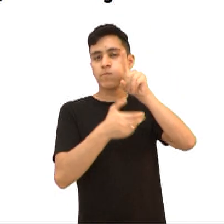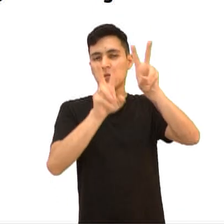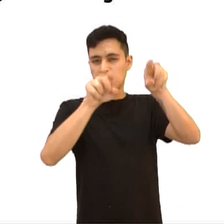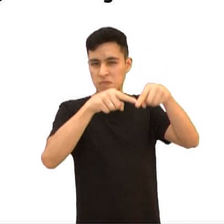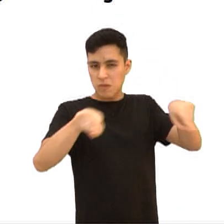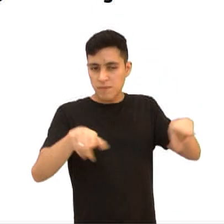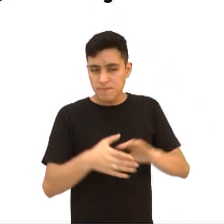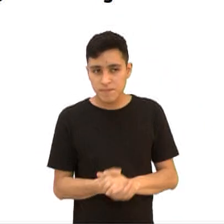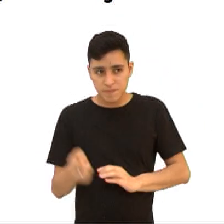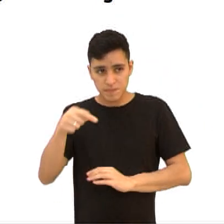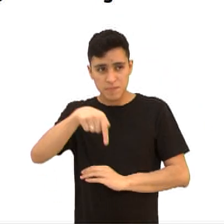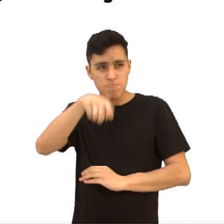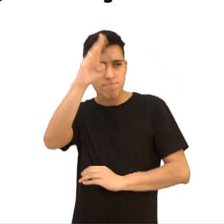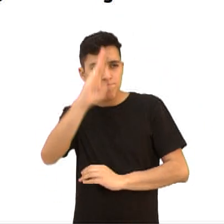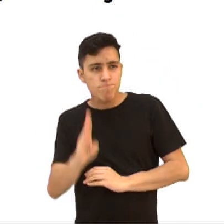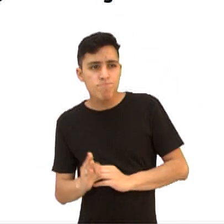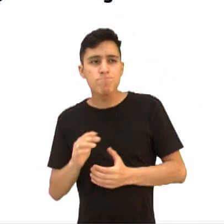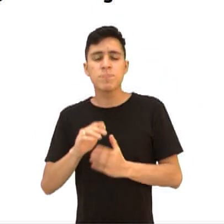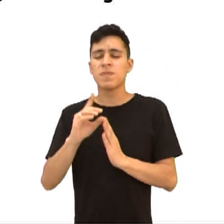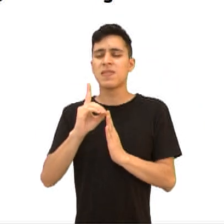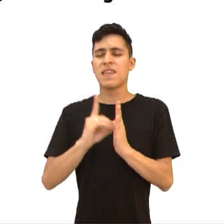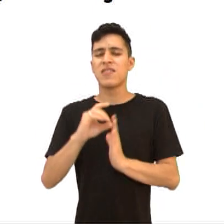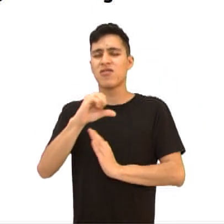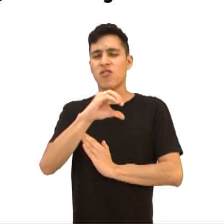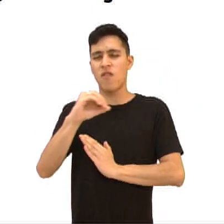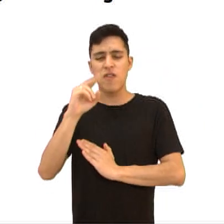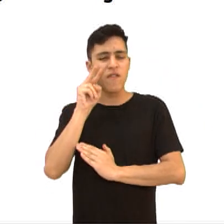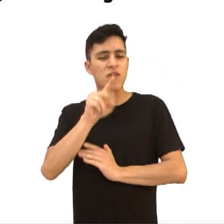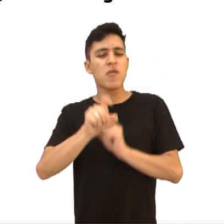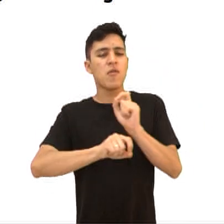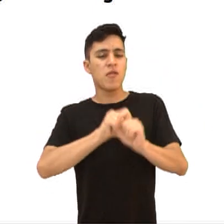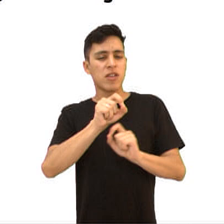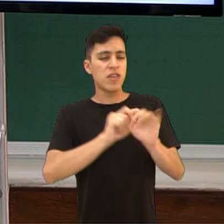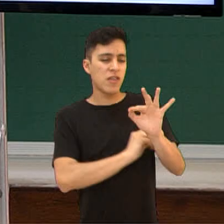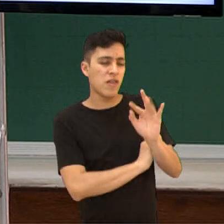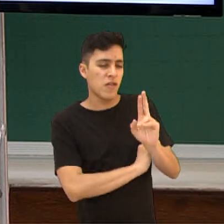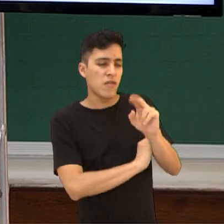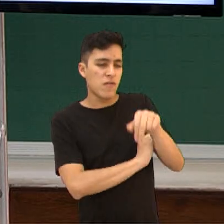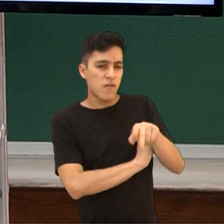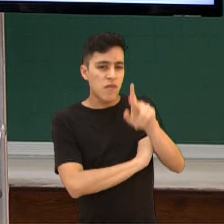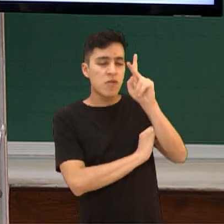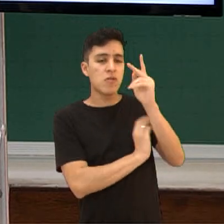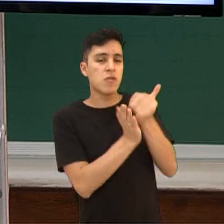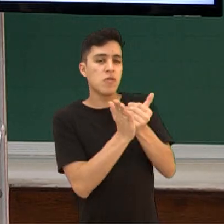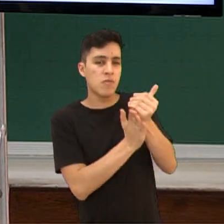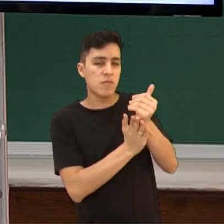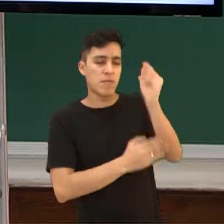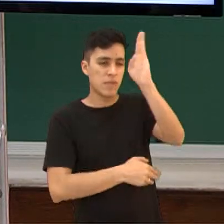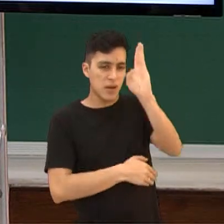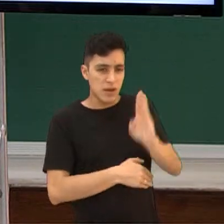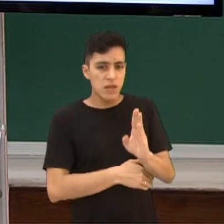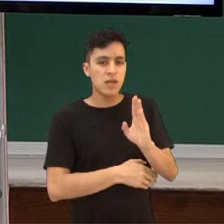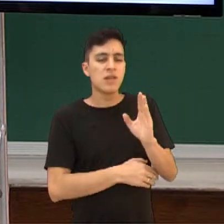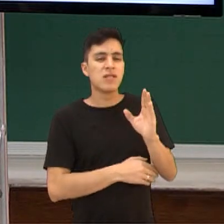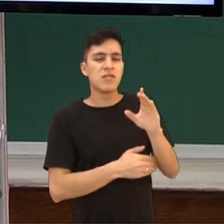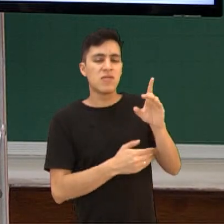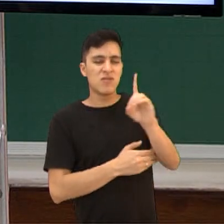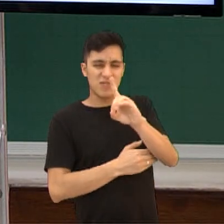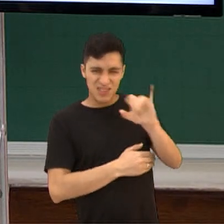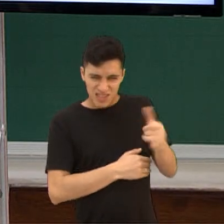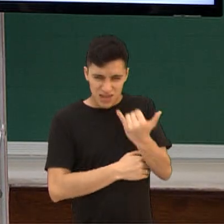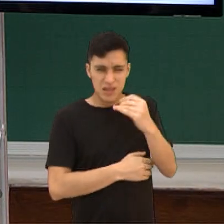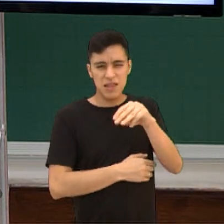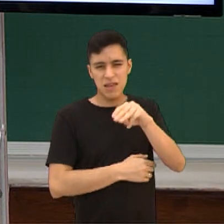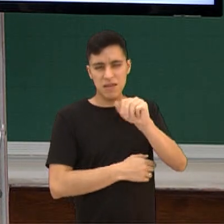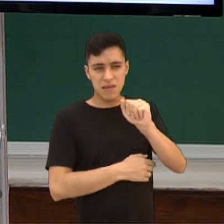auge do rap na década de 90, né, pessoal? E a gente viu que o funk começou no Brasil lá com o DJ Malboro, que já começou